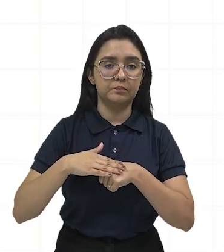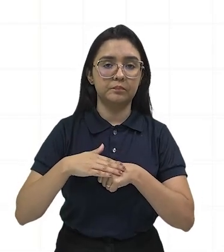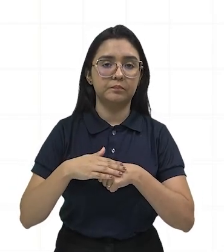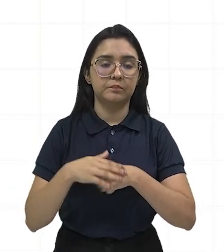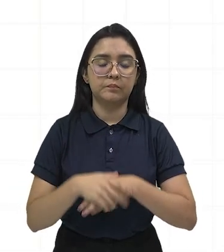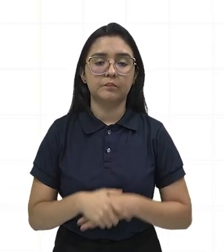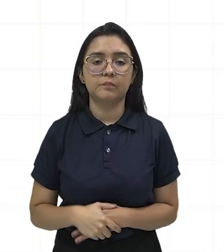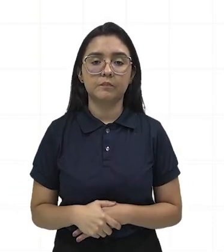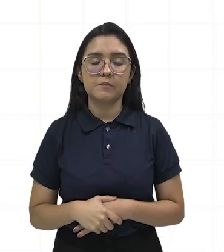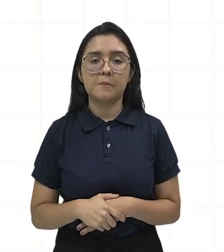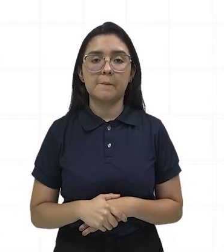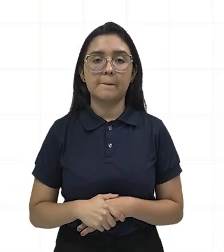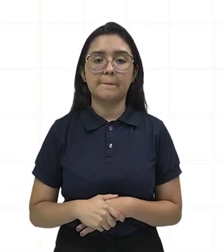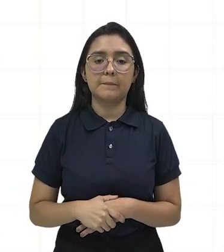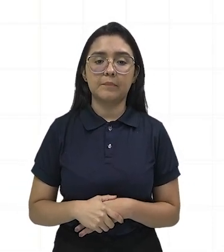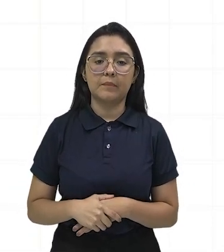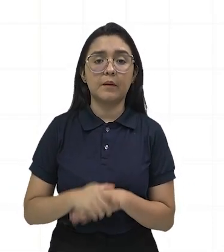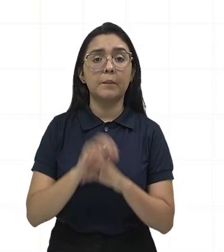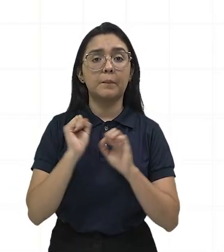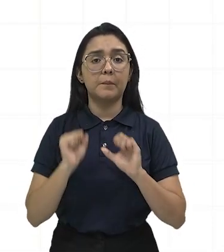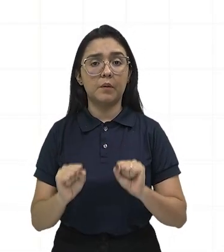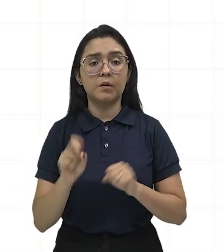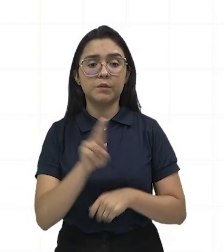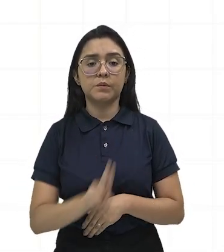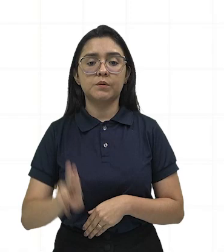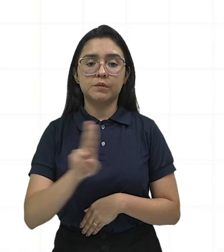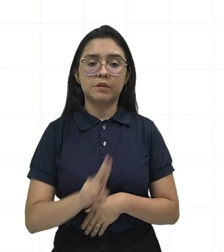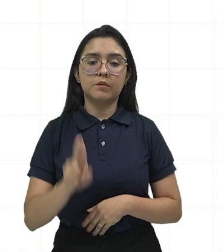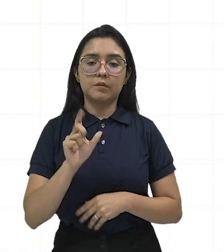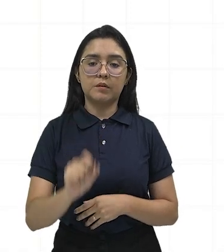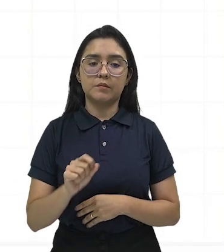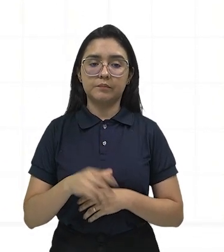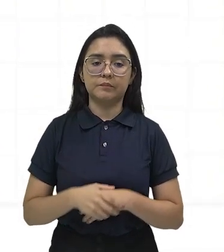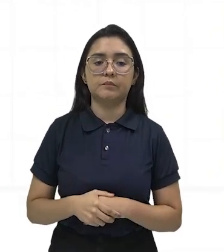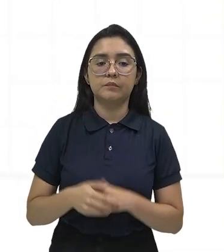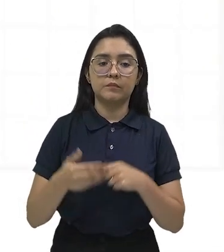situações, desculpa, você pode utilizar o princípio